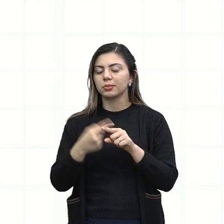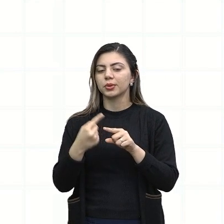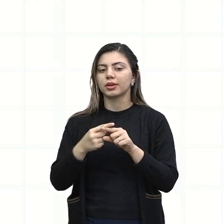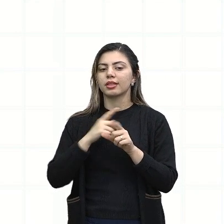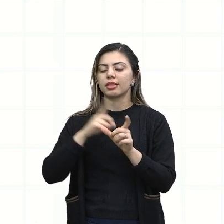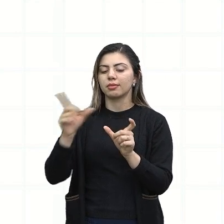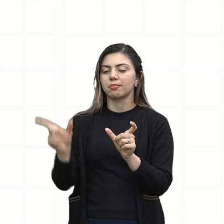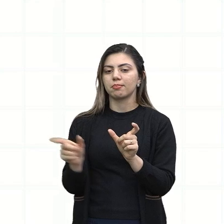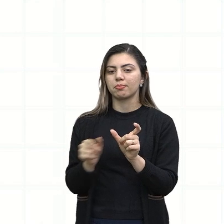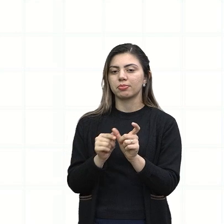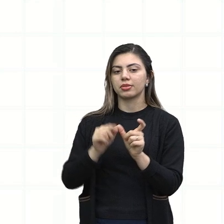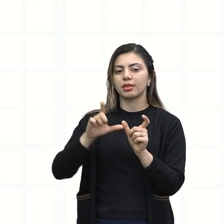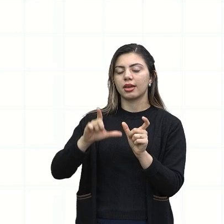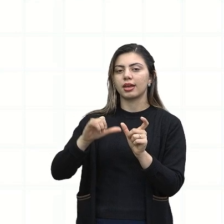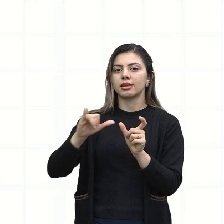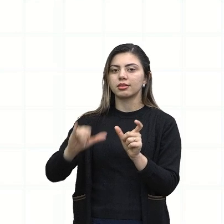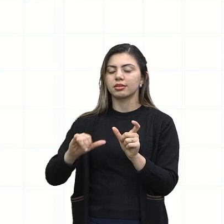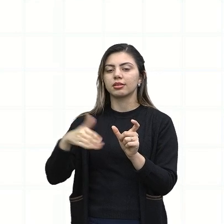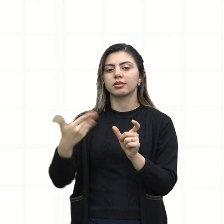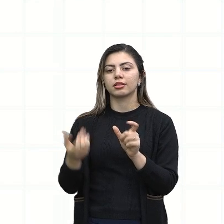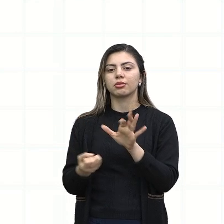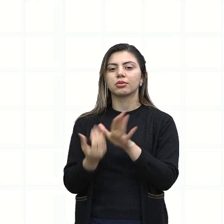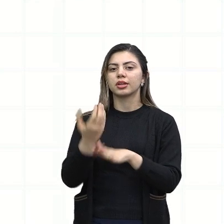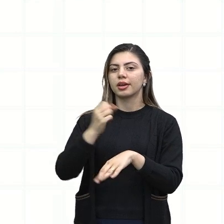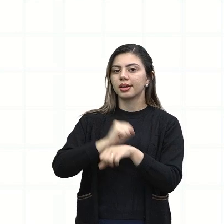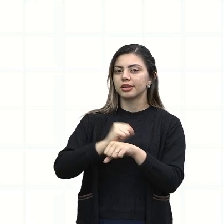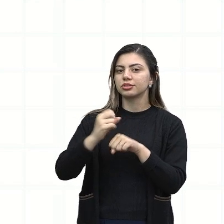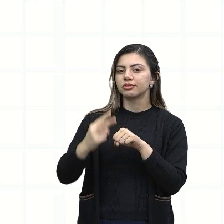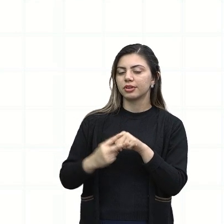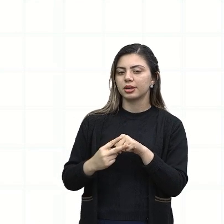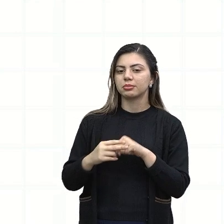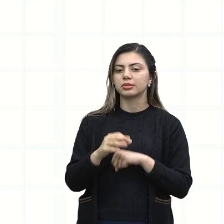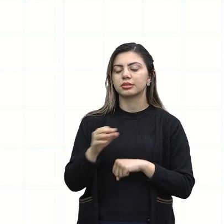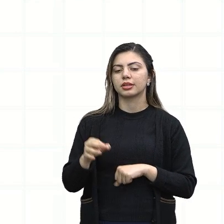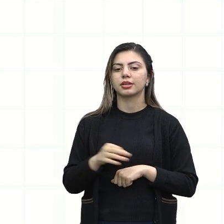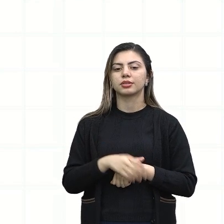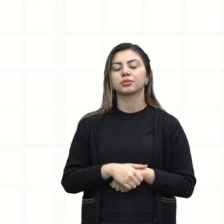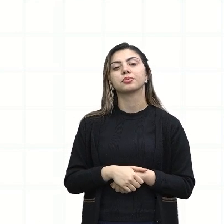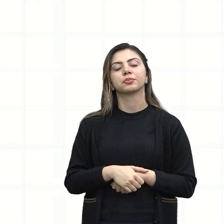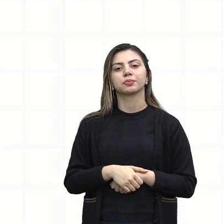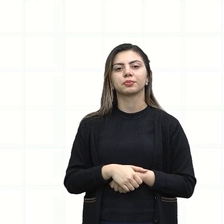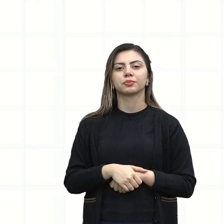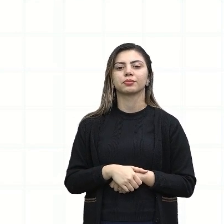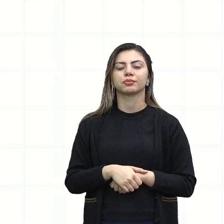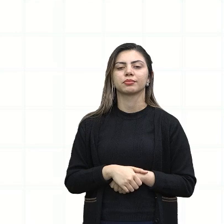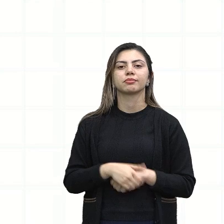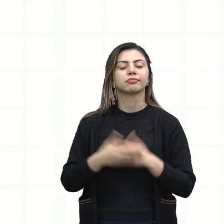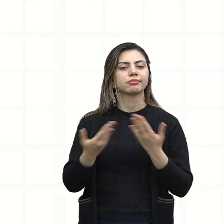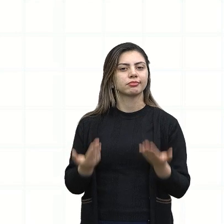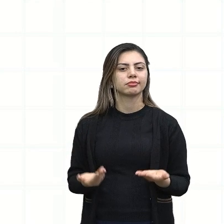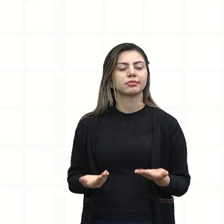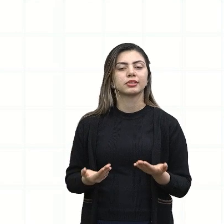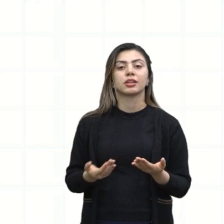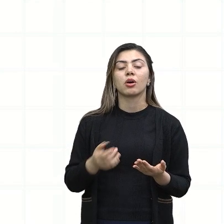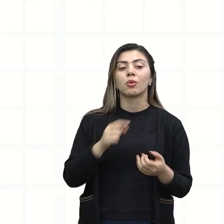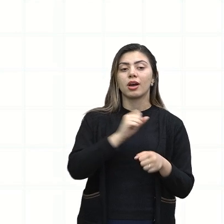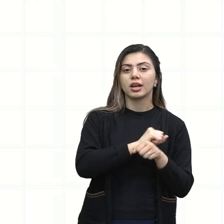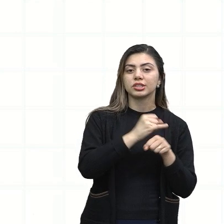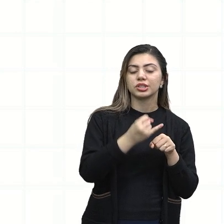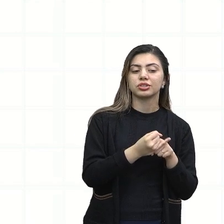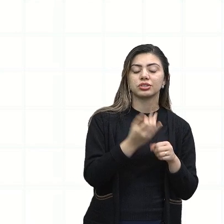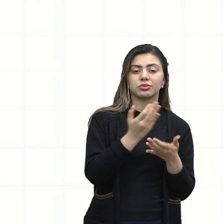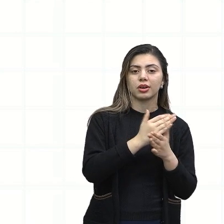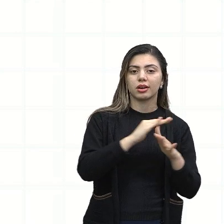que significa seriamente. Fluently, fluentemente. Então, deixou de ser um